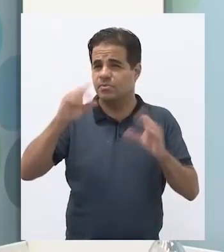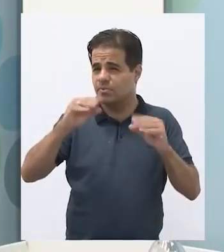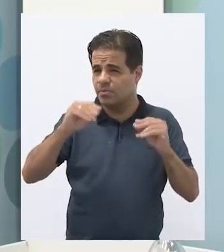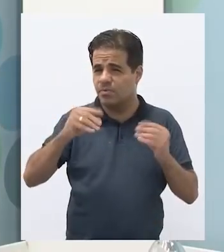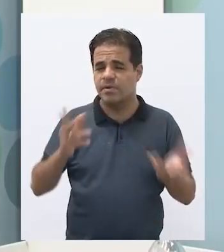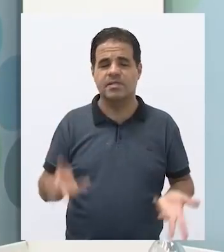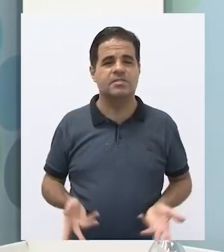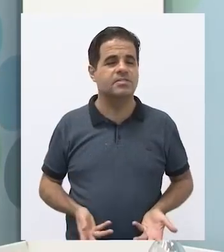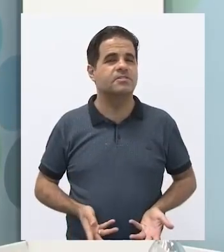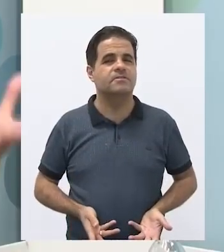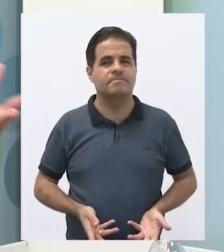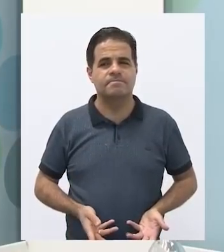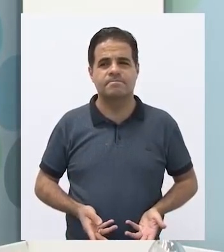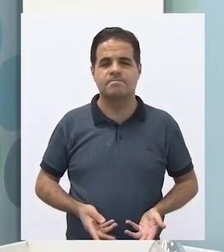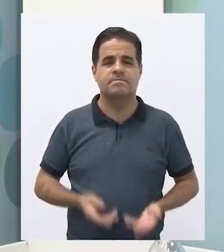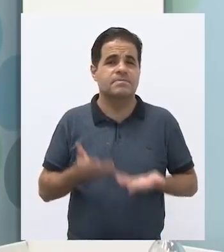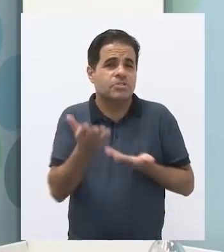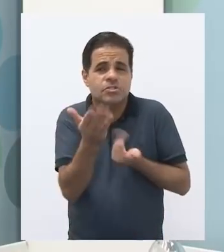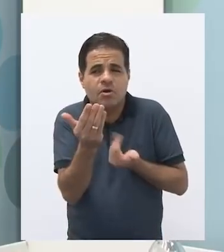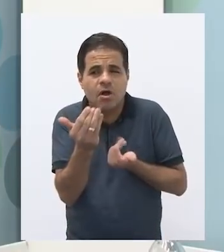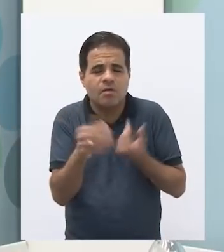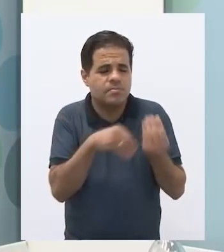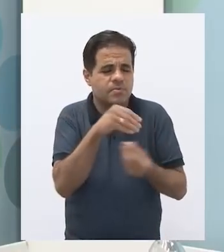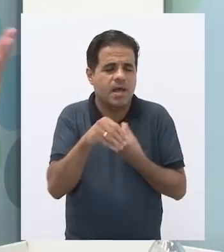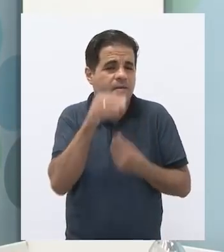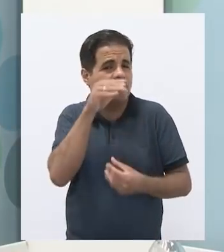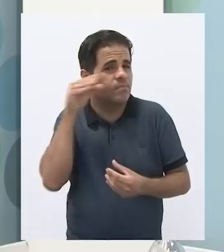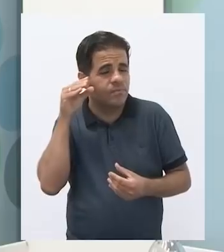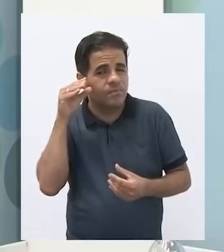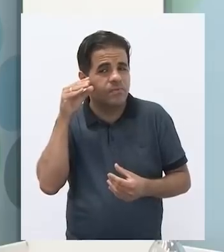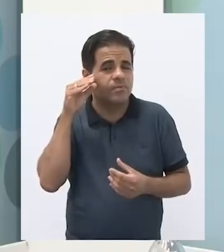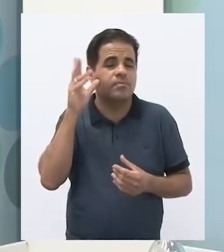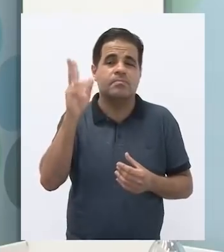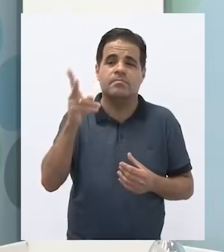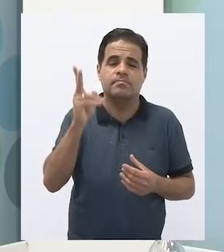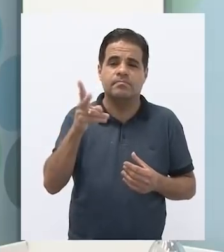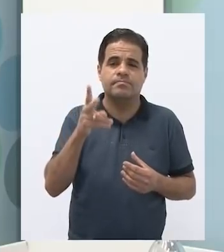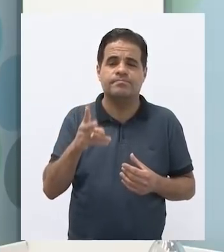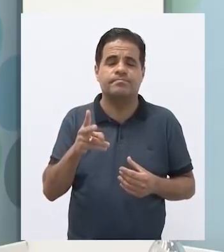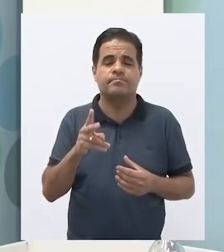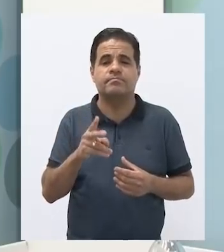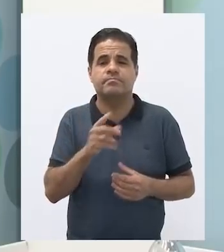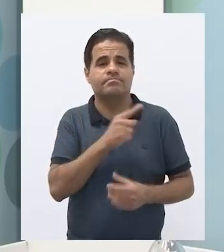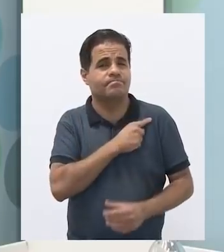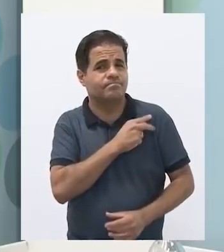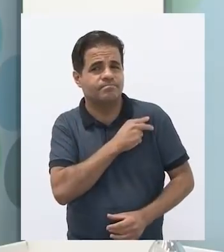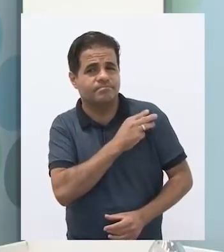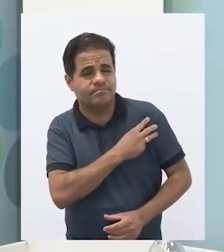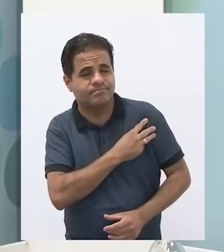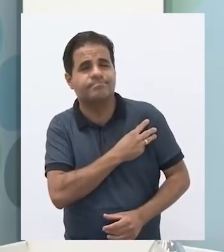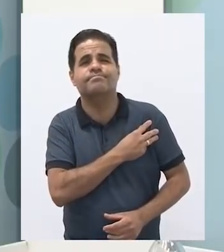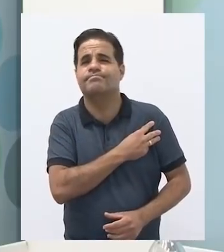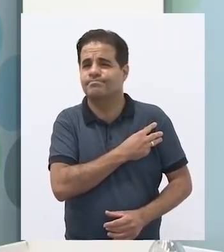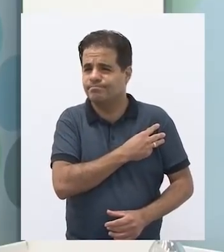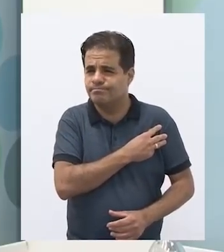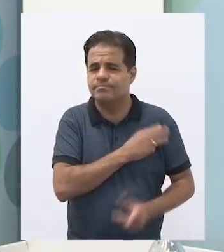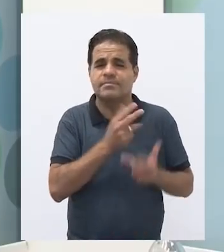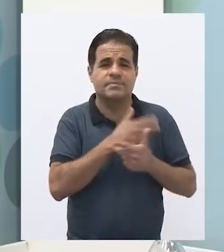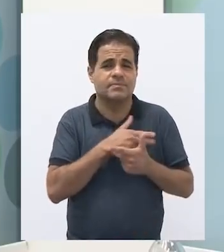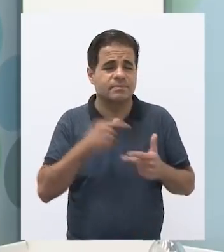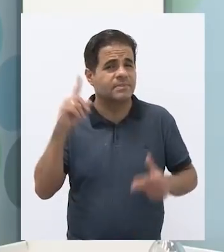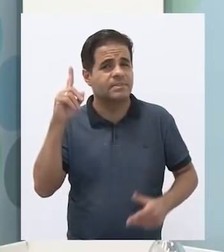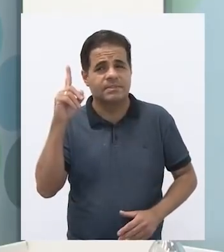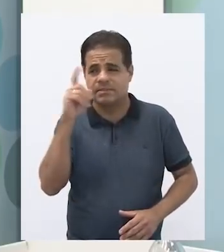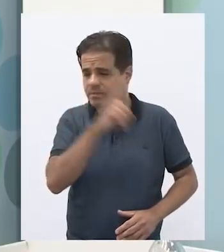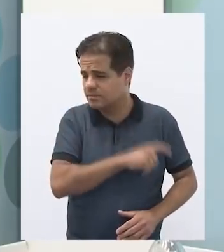noite, ensino de jovens e adultos, ou mesmo ensino médio. São coisas